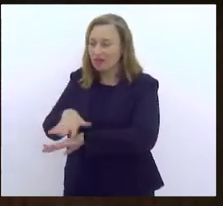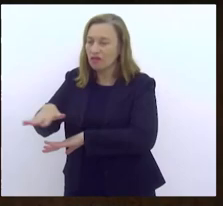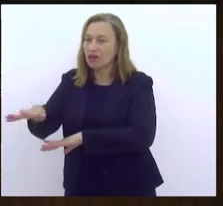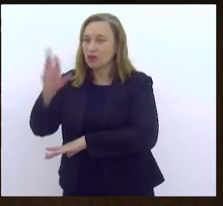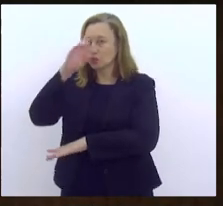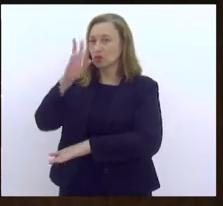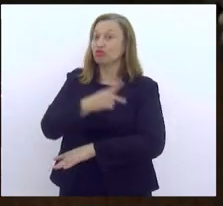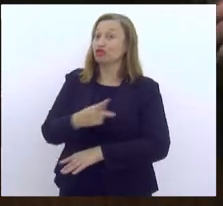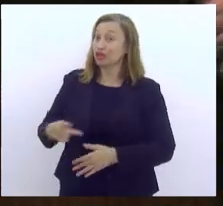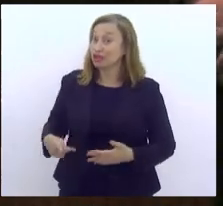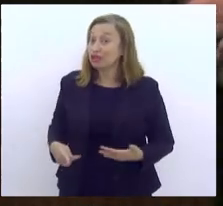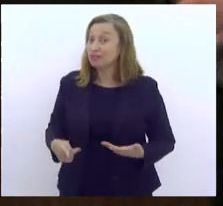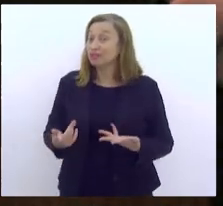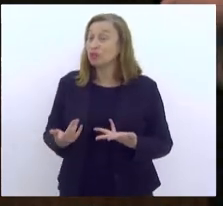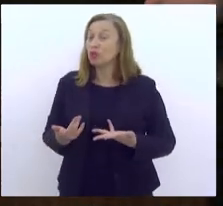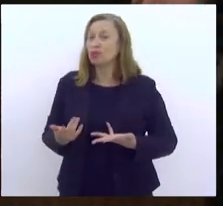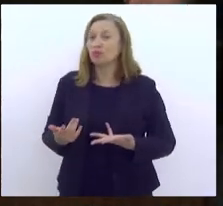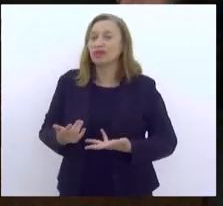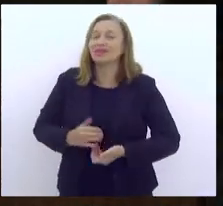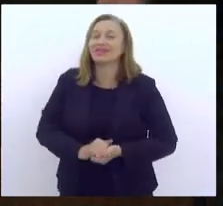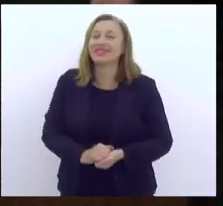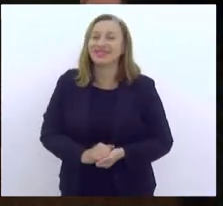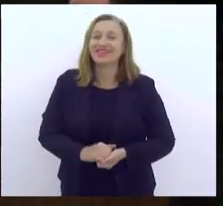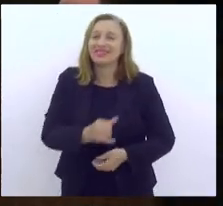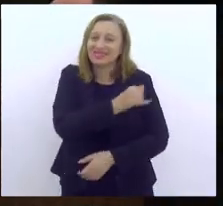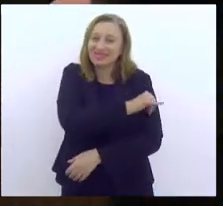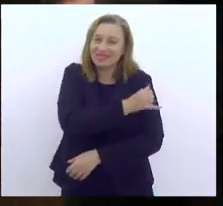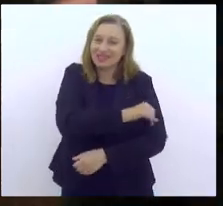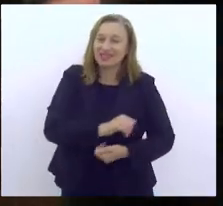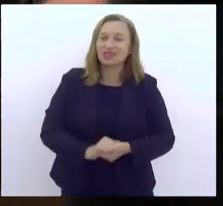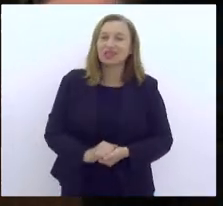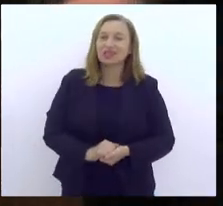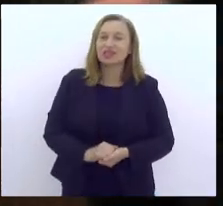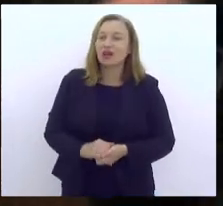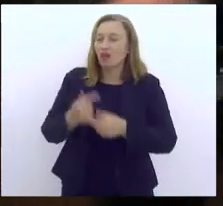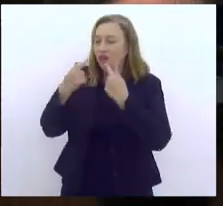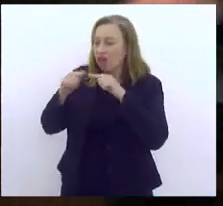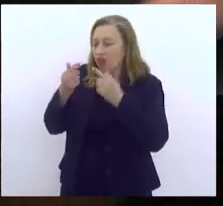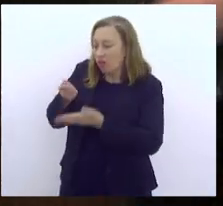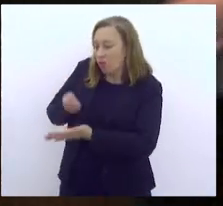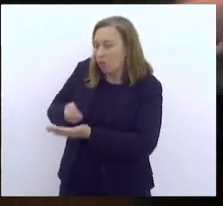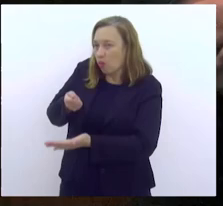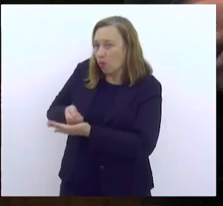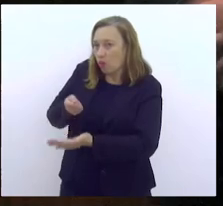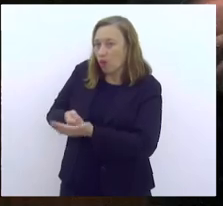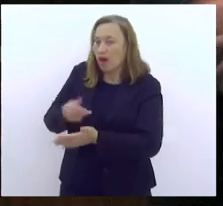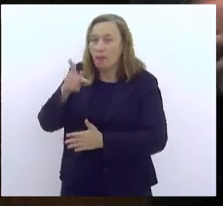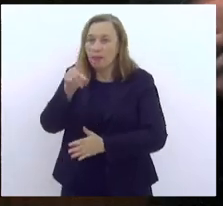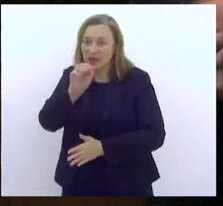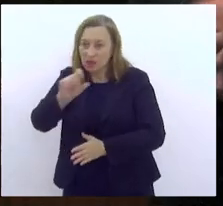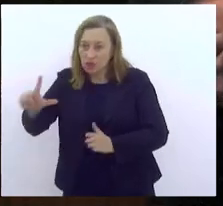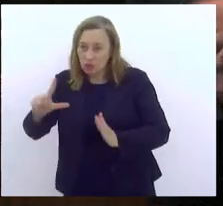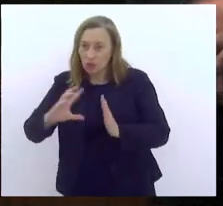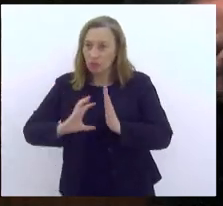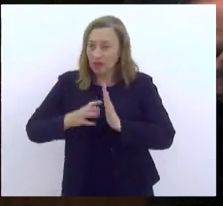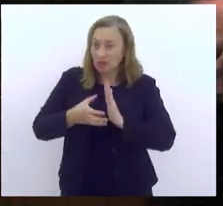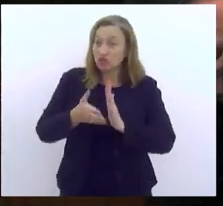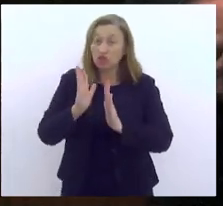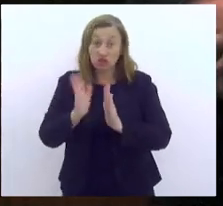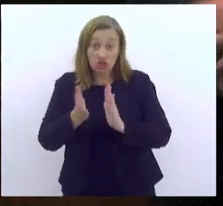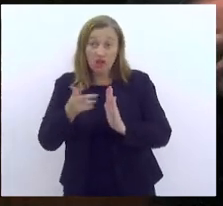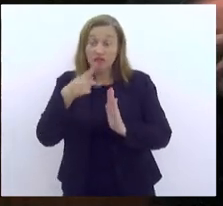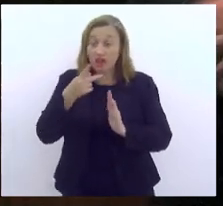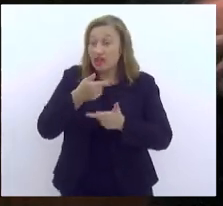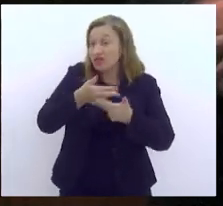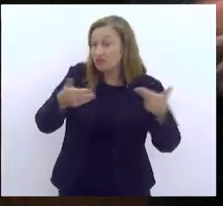Rio de Janeiro. Tenho críticas aqui muito duras, muito veementes, por exemplo, ao PSOL, ao qual eu já classifiquei em